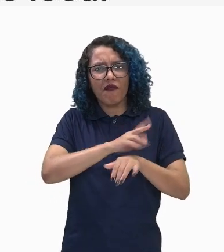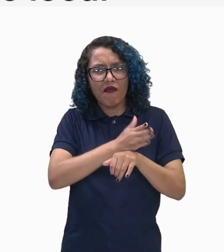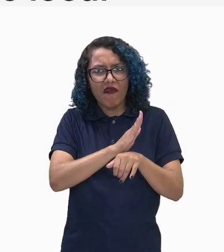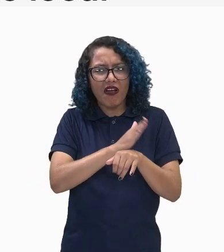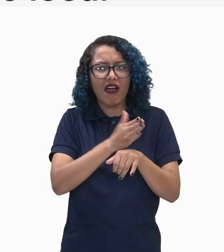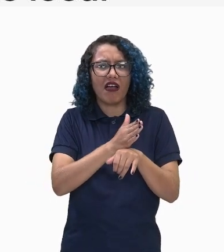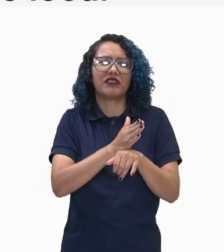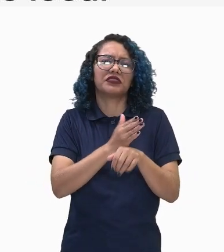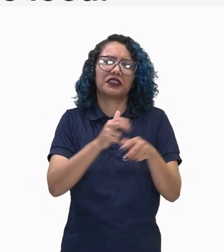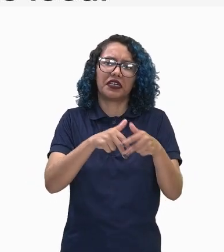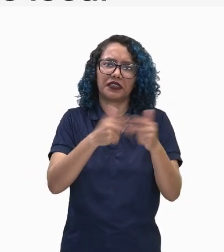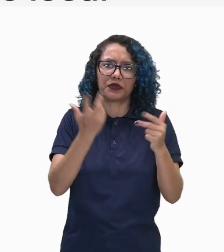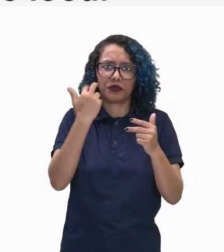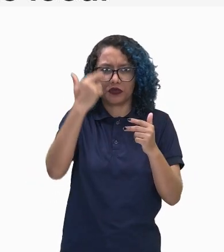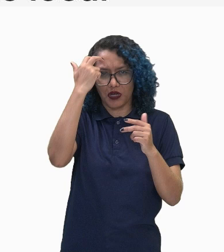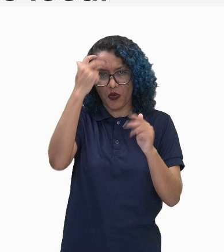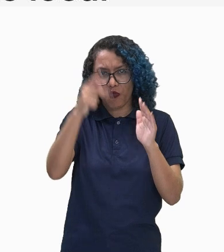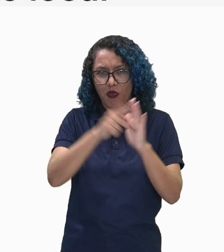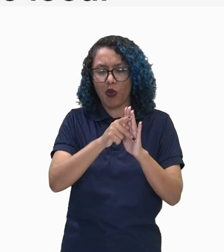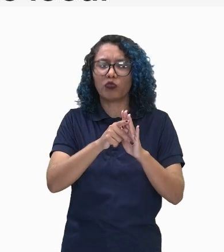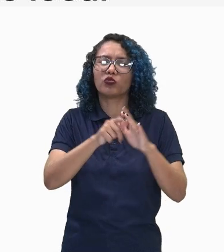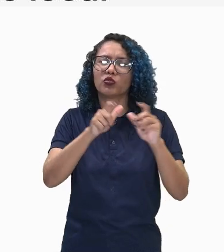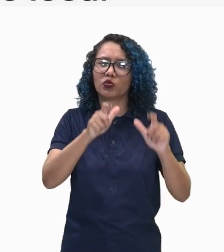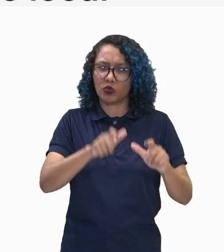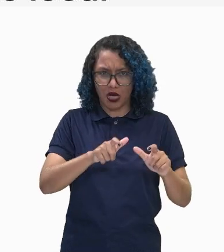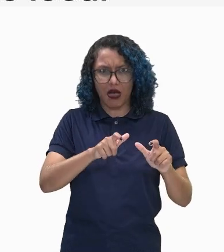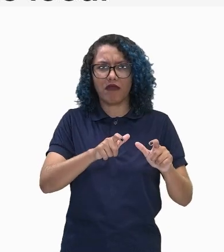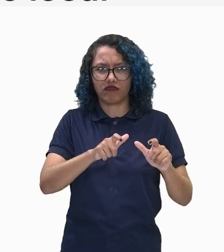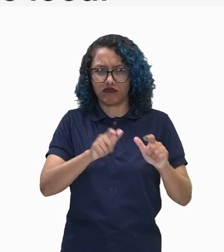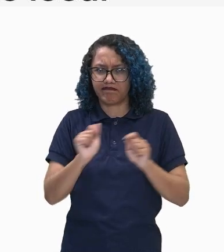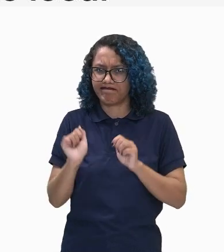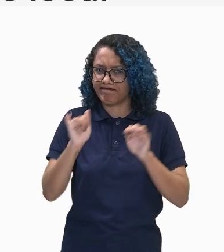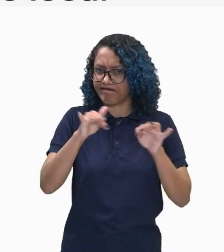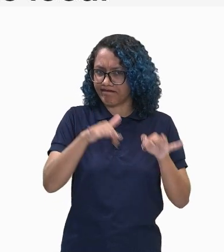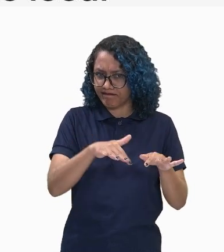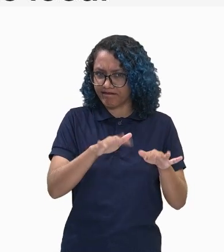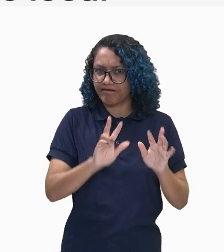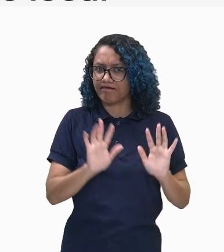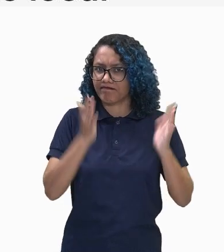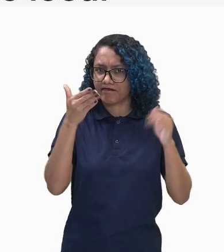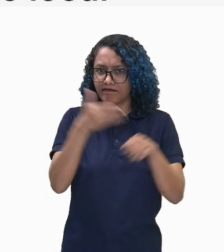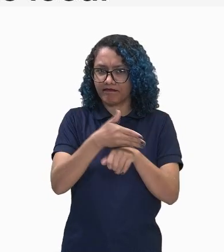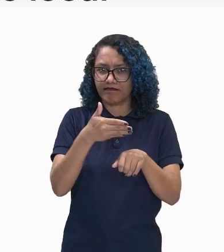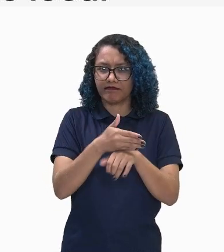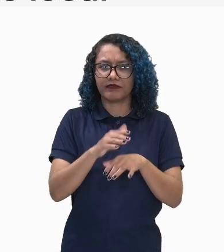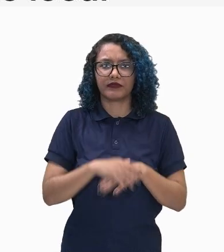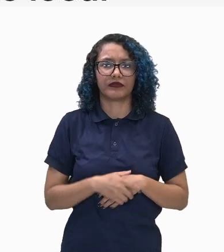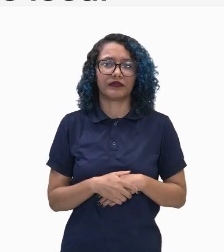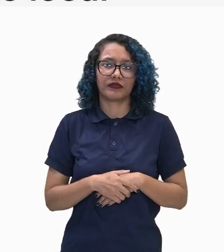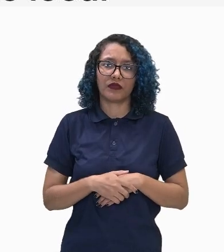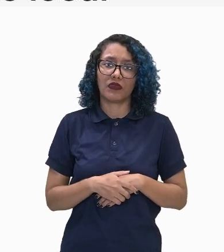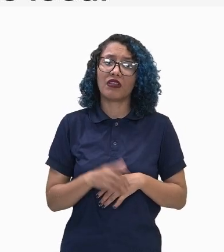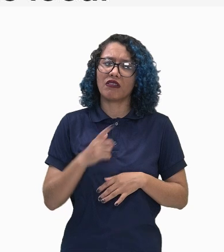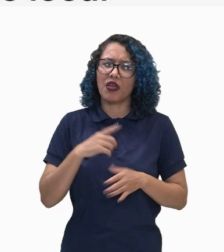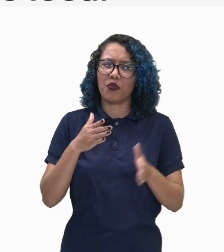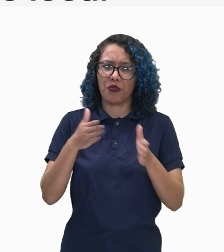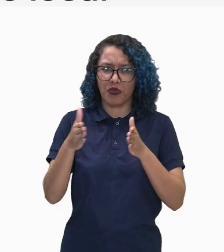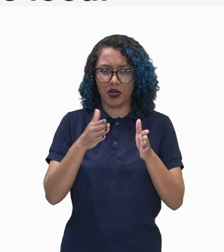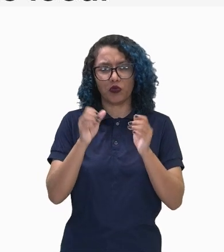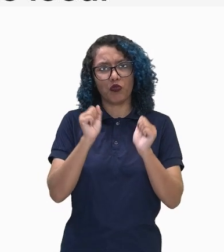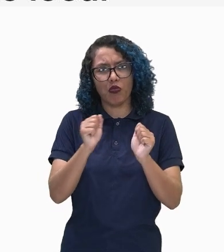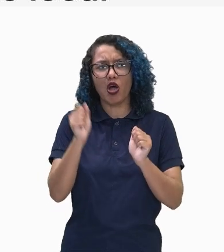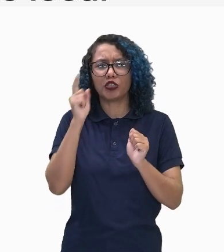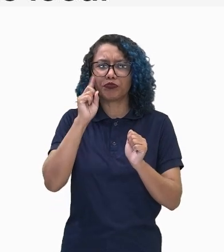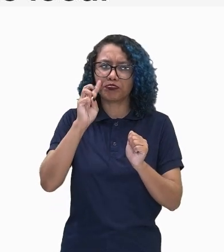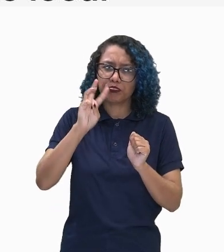culturais de uma região. Geralmente, os festivais são realizados em datas sazonais que podem durar alguns